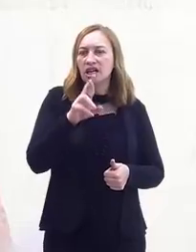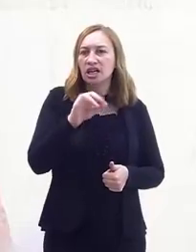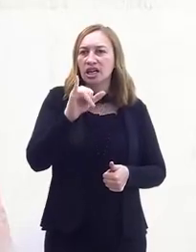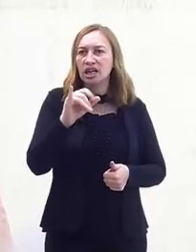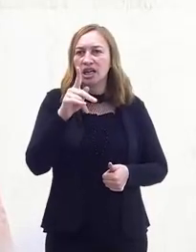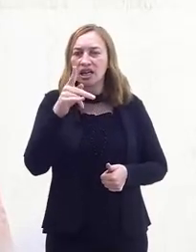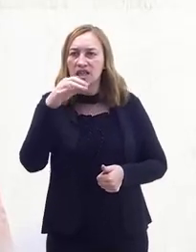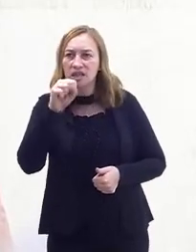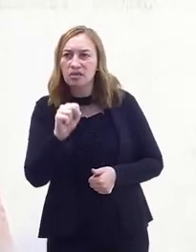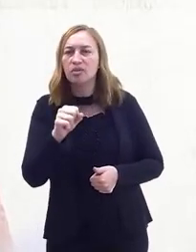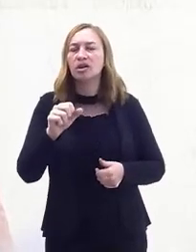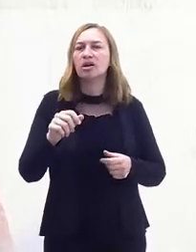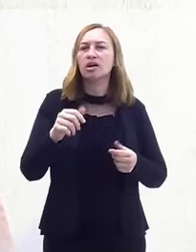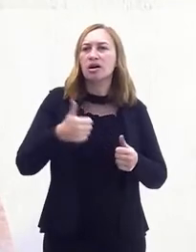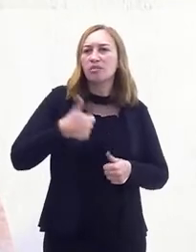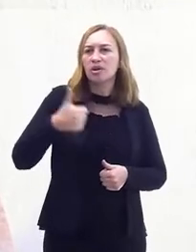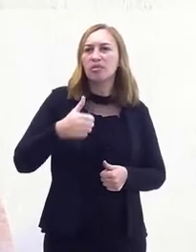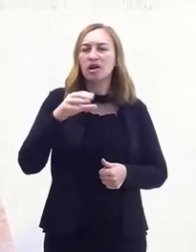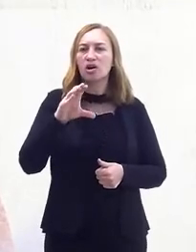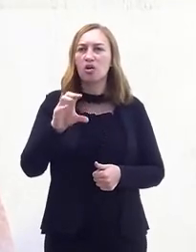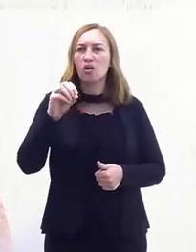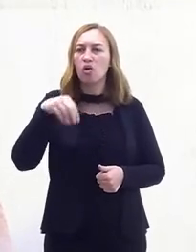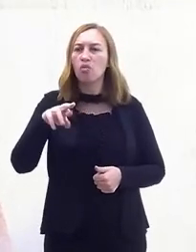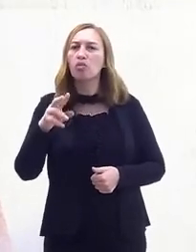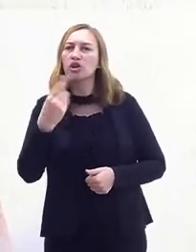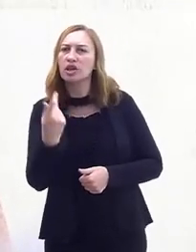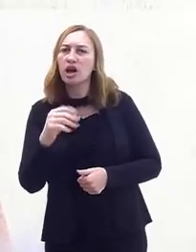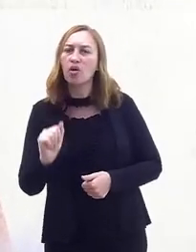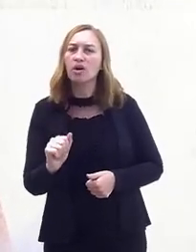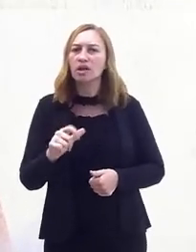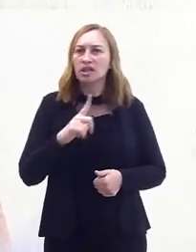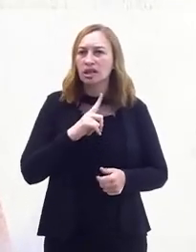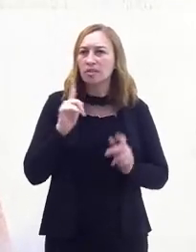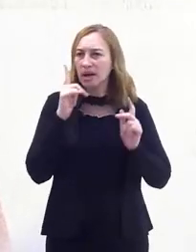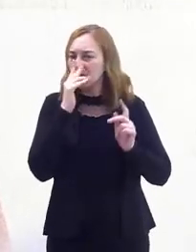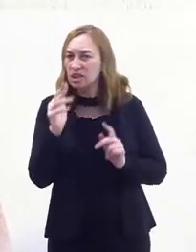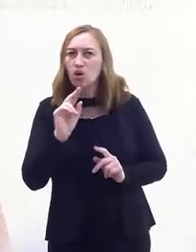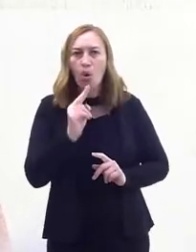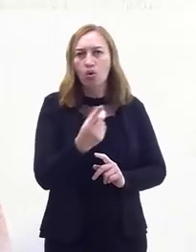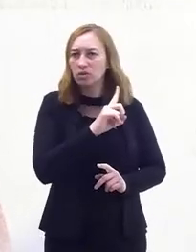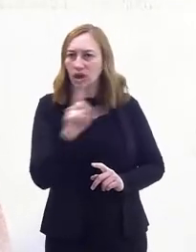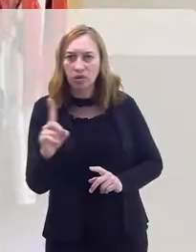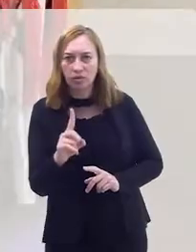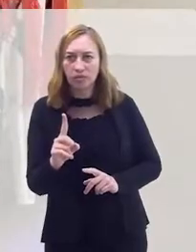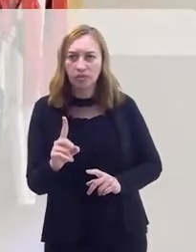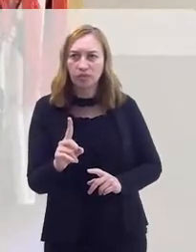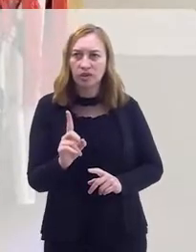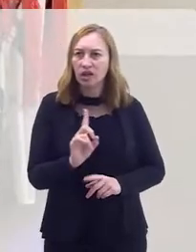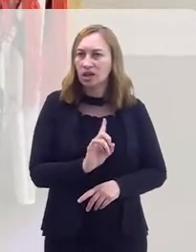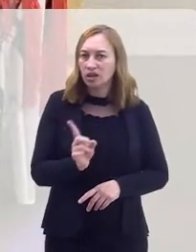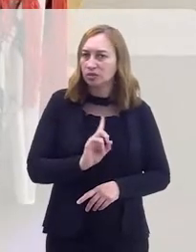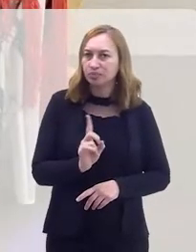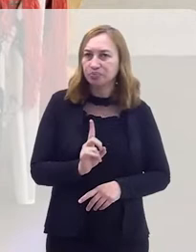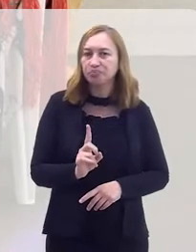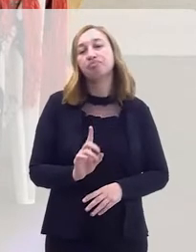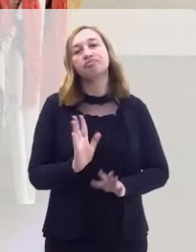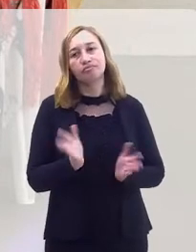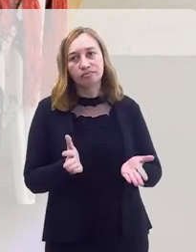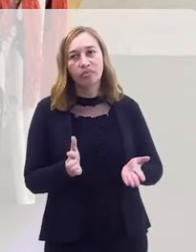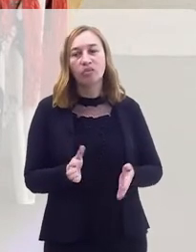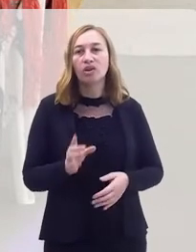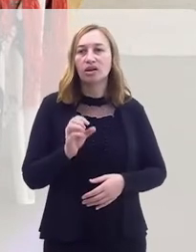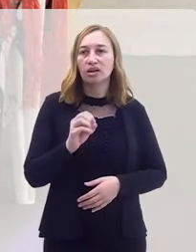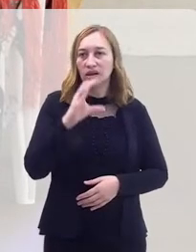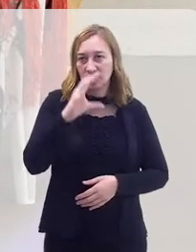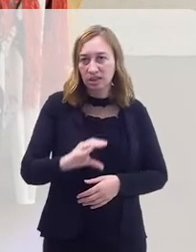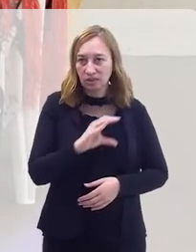uma crisma, uma primeira comunhão... Existe alguma coisa parecida ou não para os jovens? Não, para os ciganos não. E crianças e jovens?